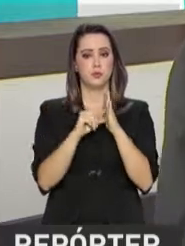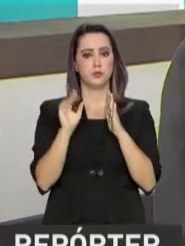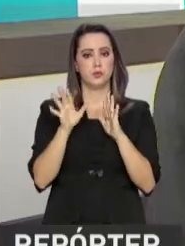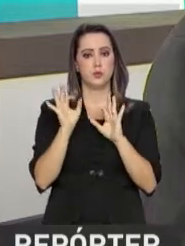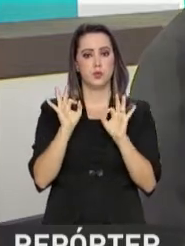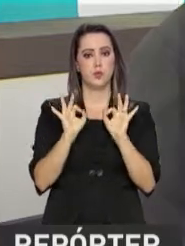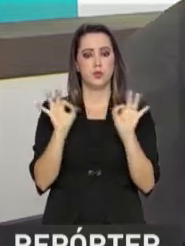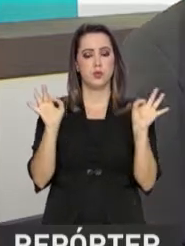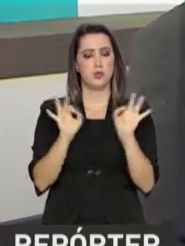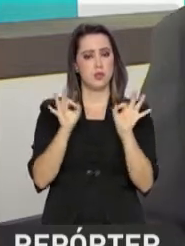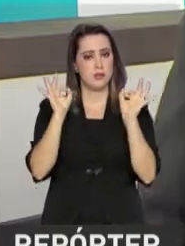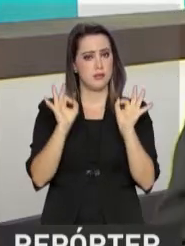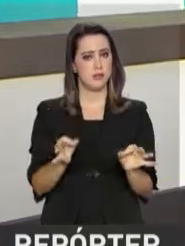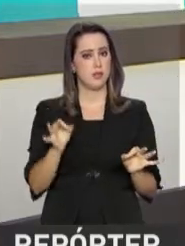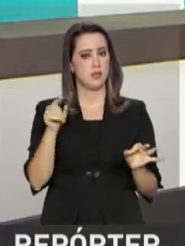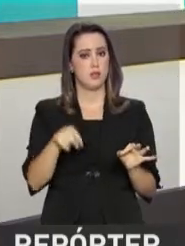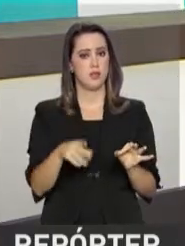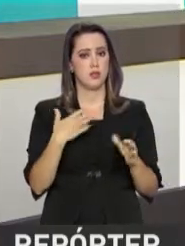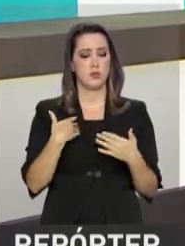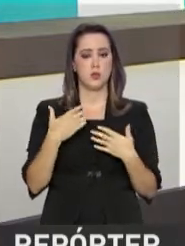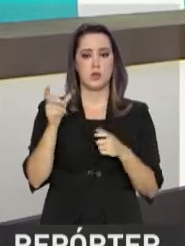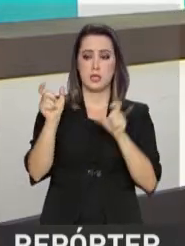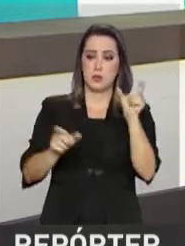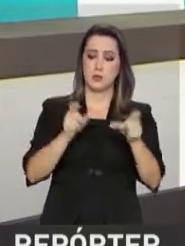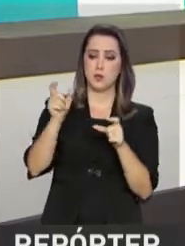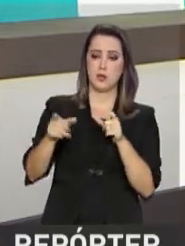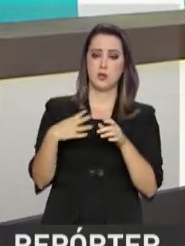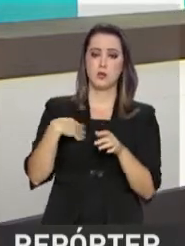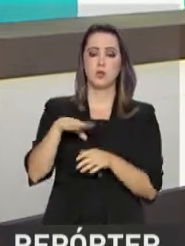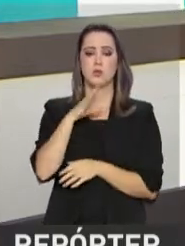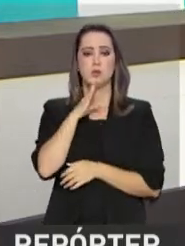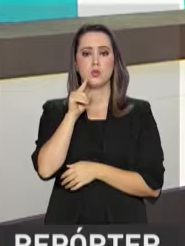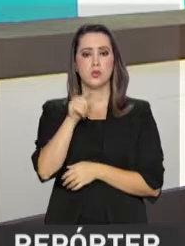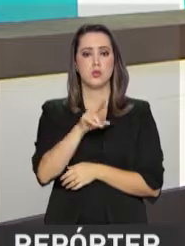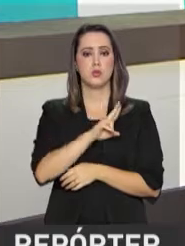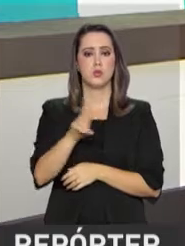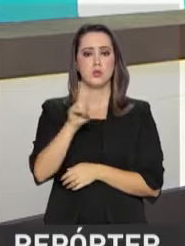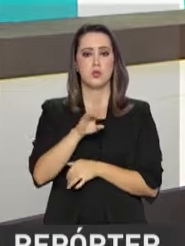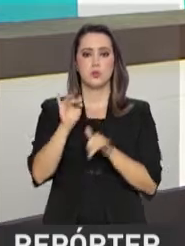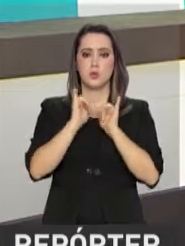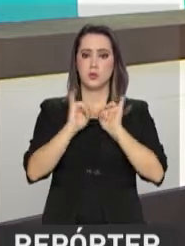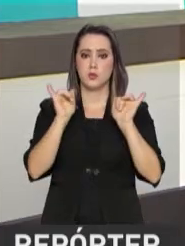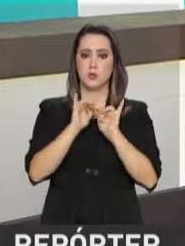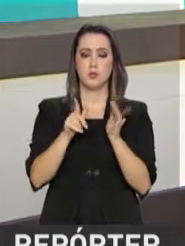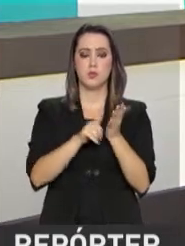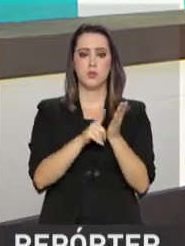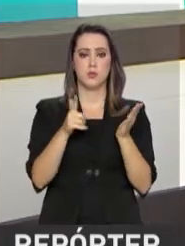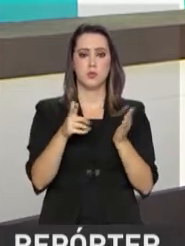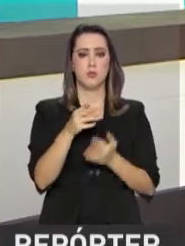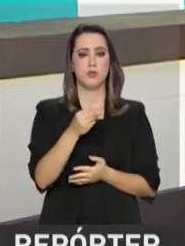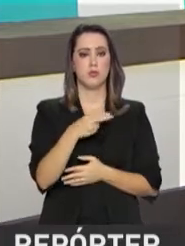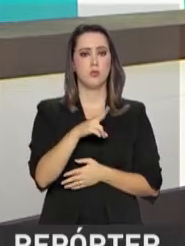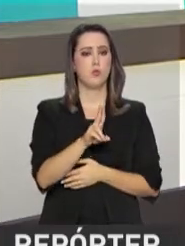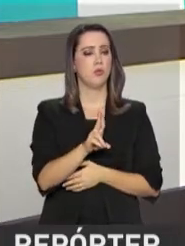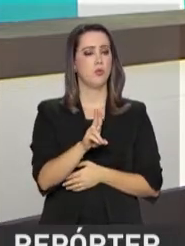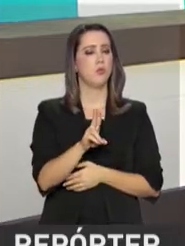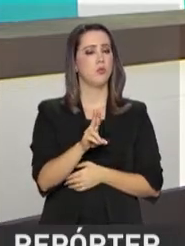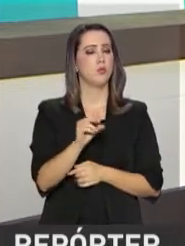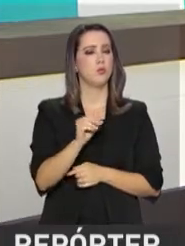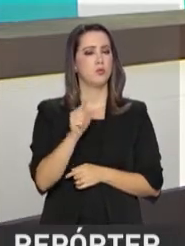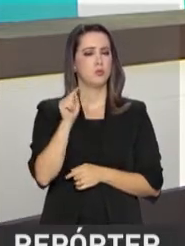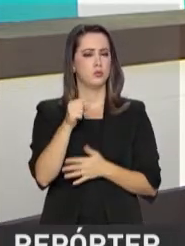já está praticamente tudo pronto por aqui os agraciados a gente já conhece os nomes foram publicados no diário oficial da união